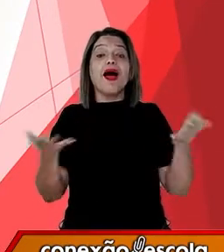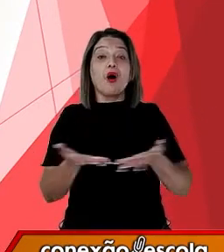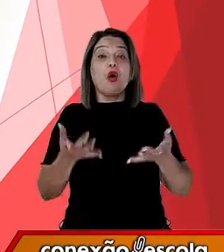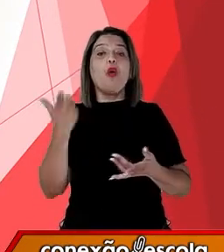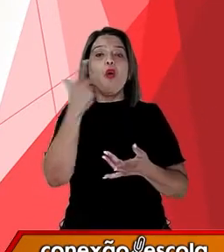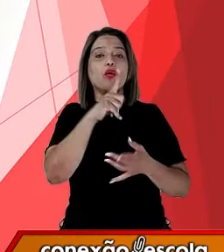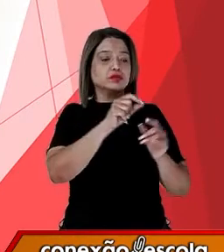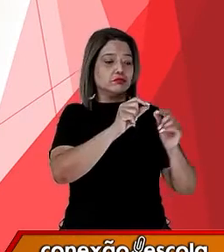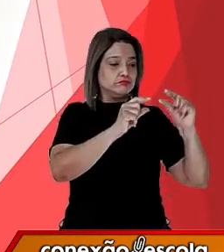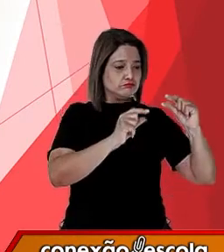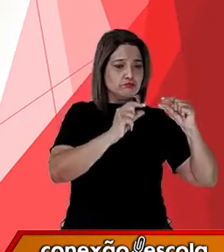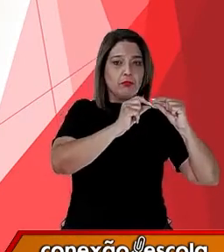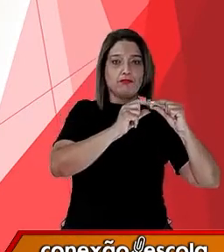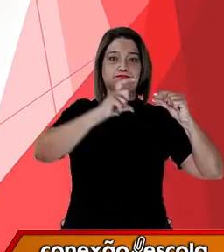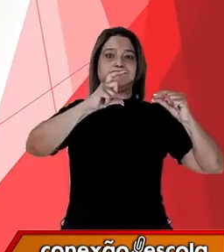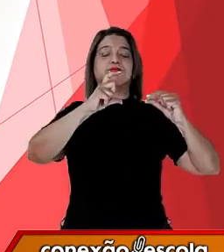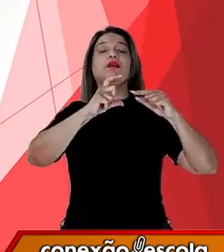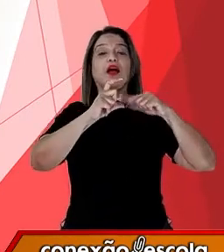de quadradinhos.